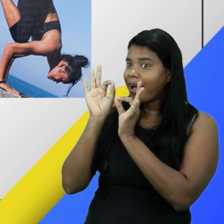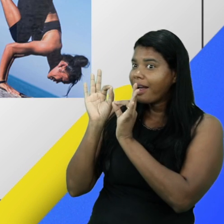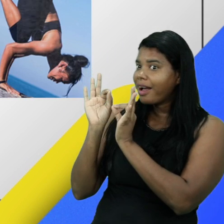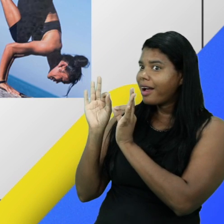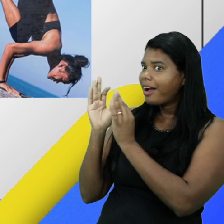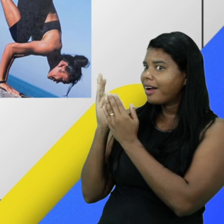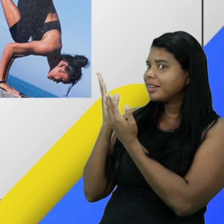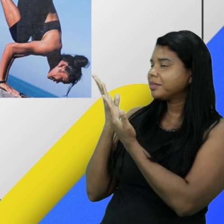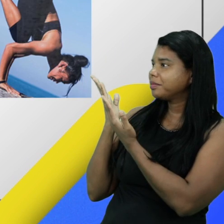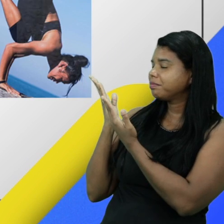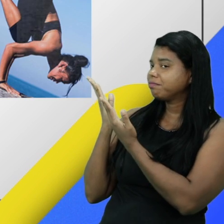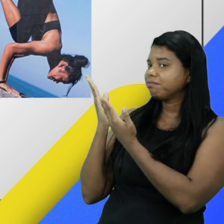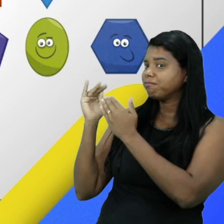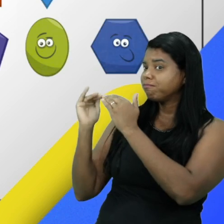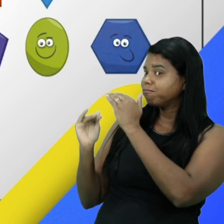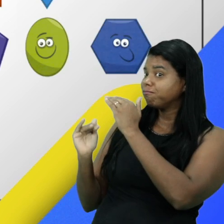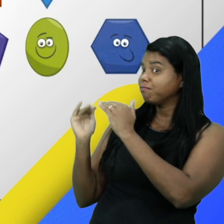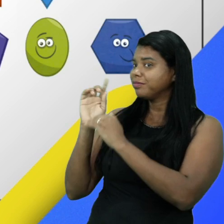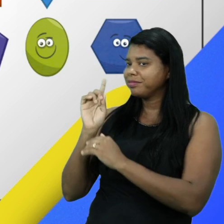um desequilíbrio.